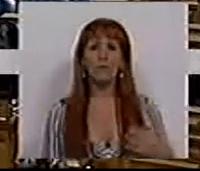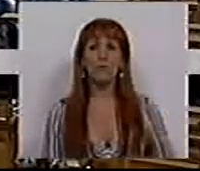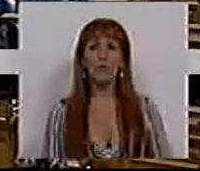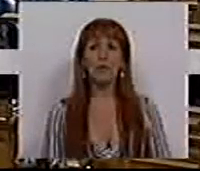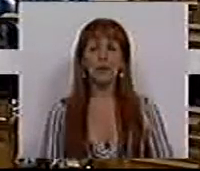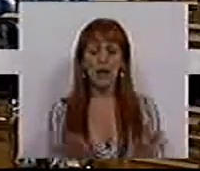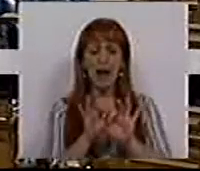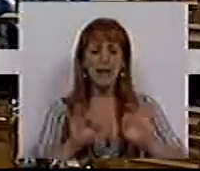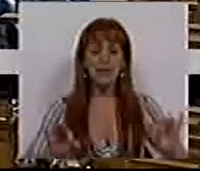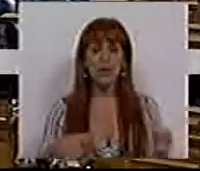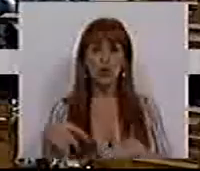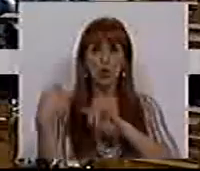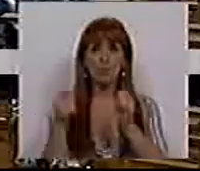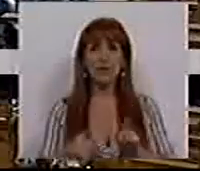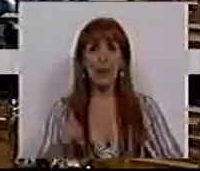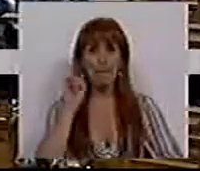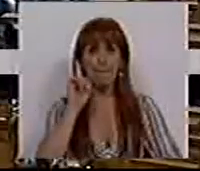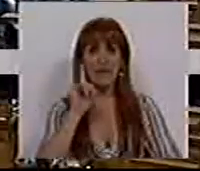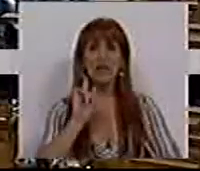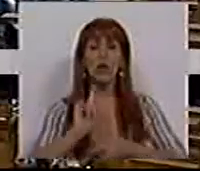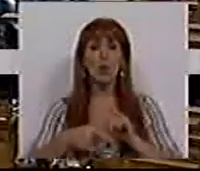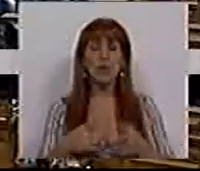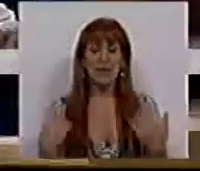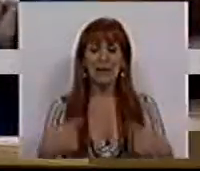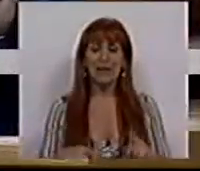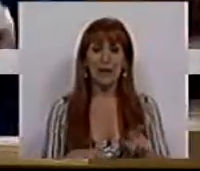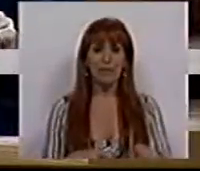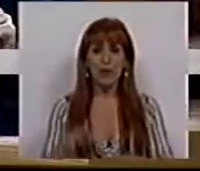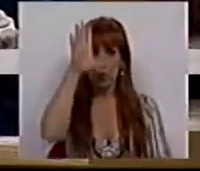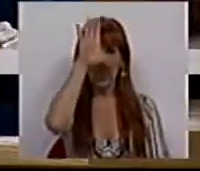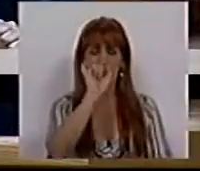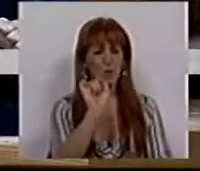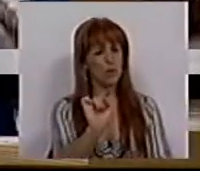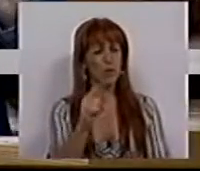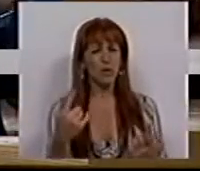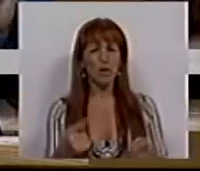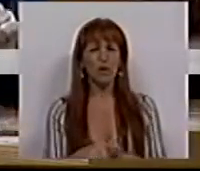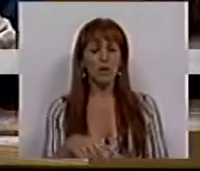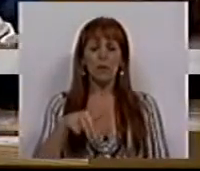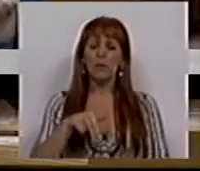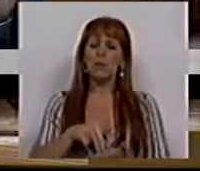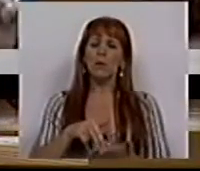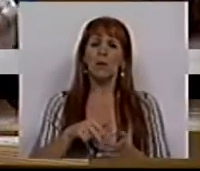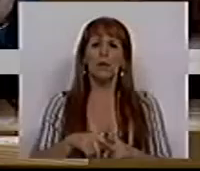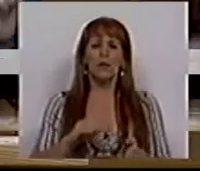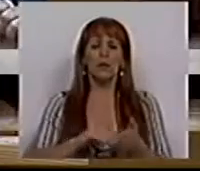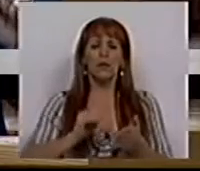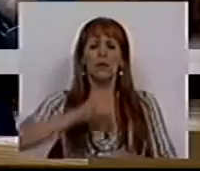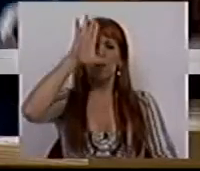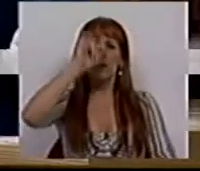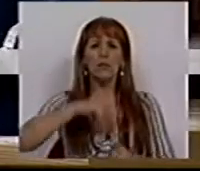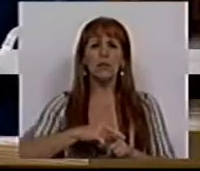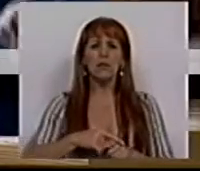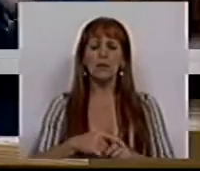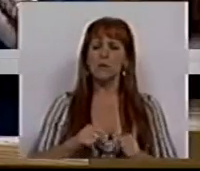A serenidade que este debate merecia teve da parte do governo uma postura de uma secretária de